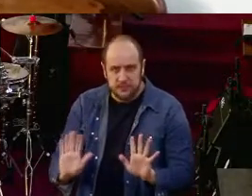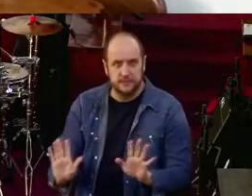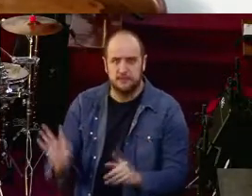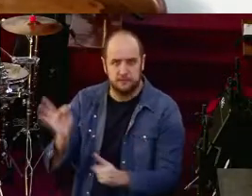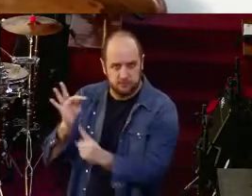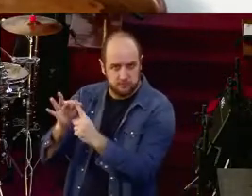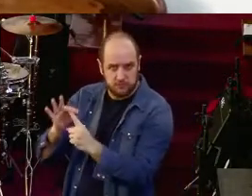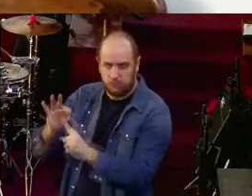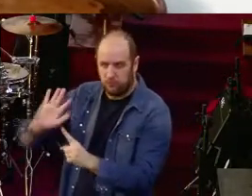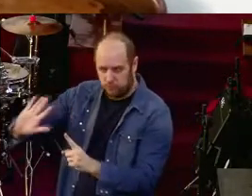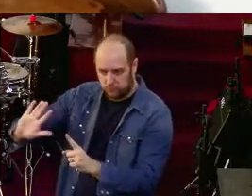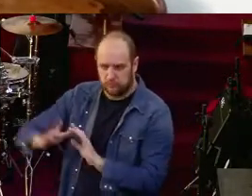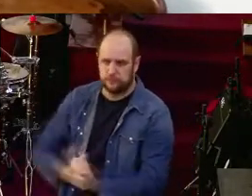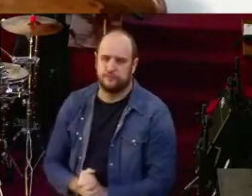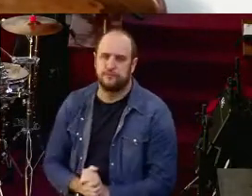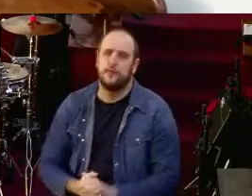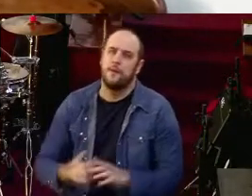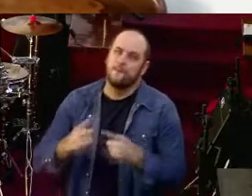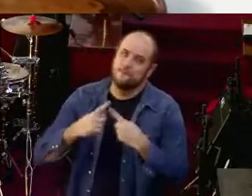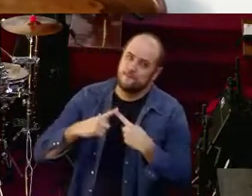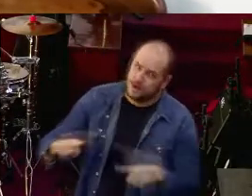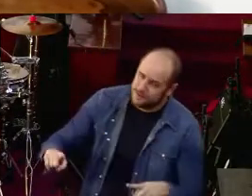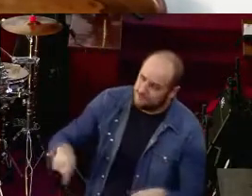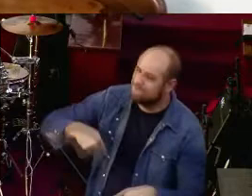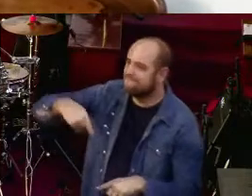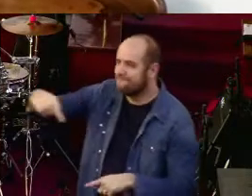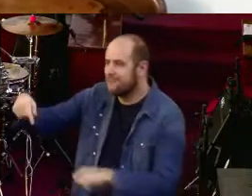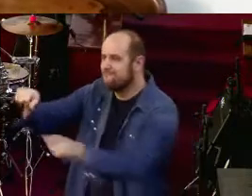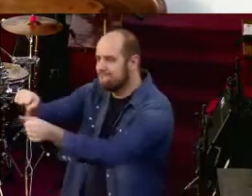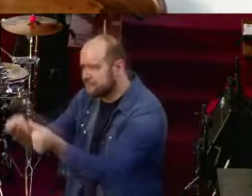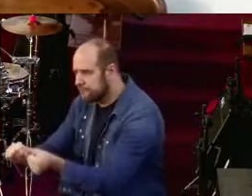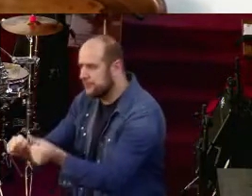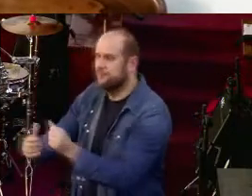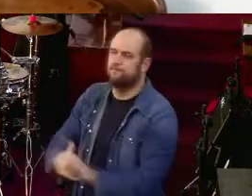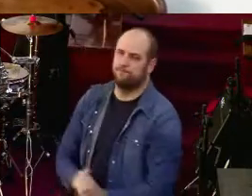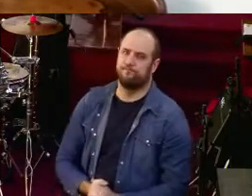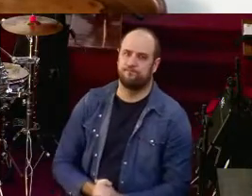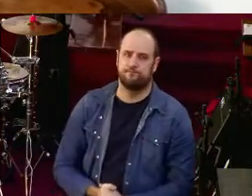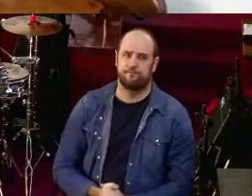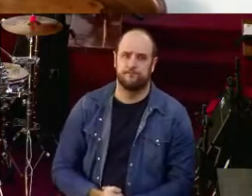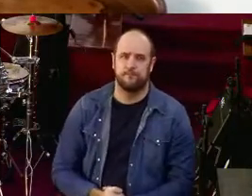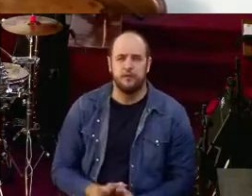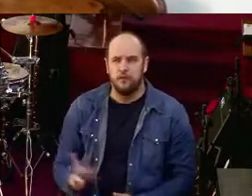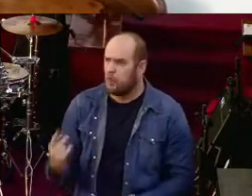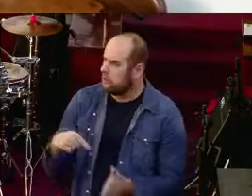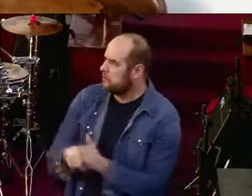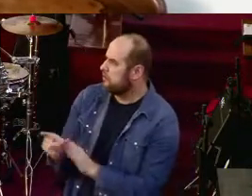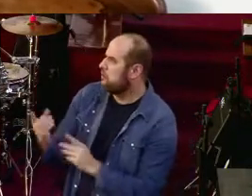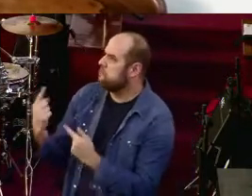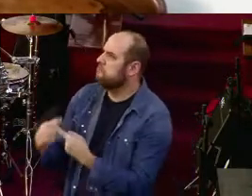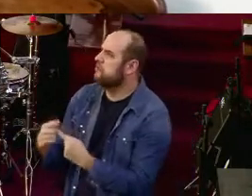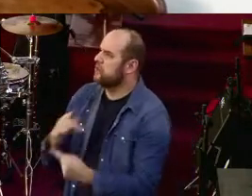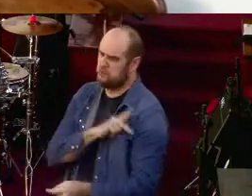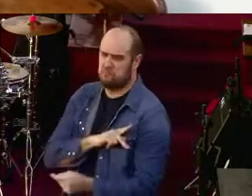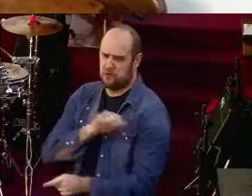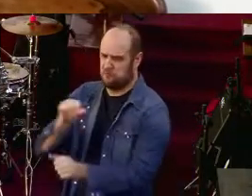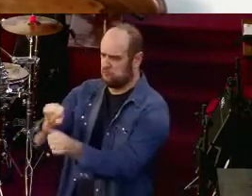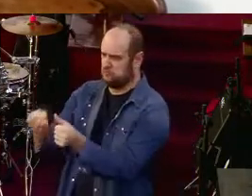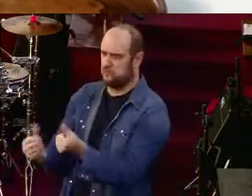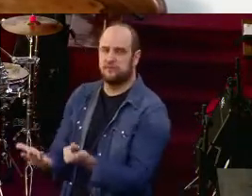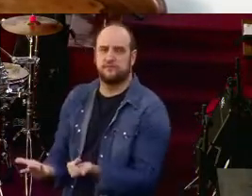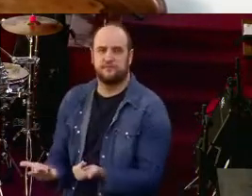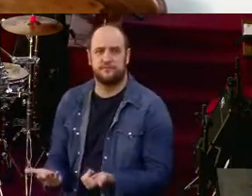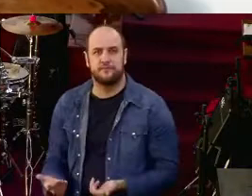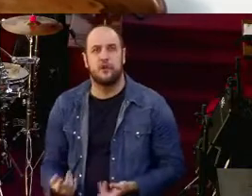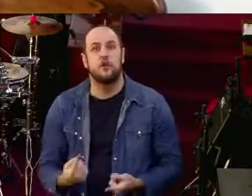Timóteo, Paulo circuncida Timóteo. E aí a pergunta é, por que é que Paulo circuncidou Timóteo? Para